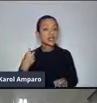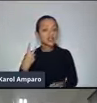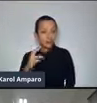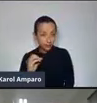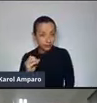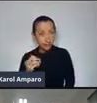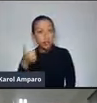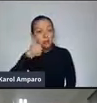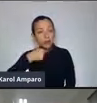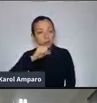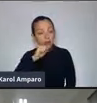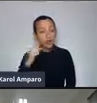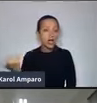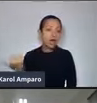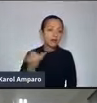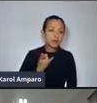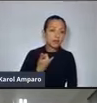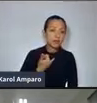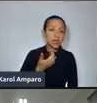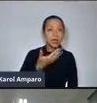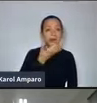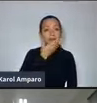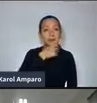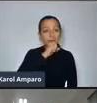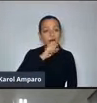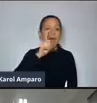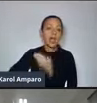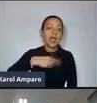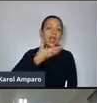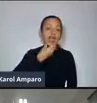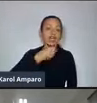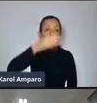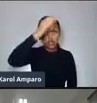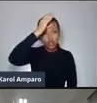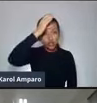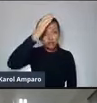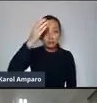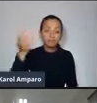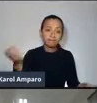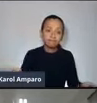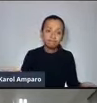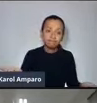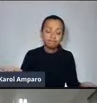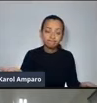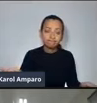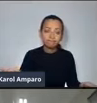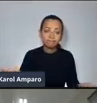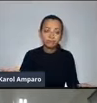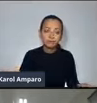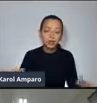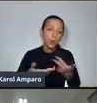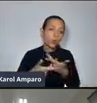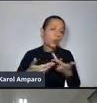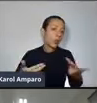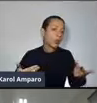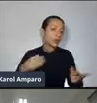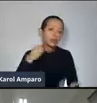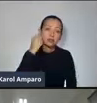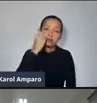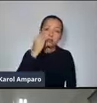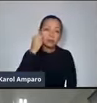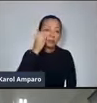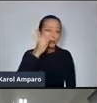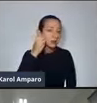pela minha mãe que o meu pai era o meu tio. Vocês estão entendendo o que eu estou dizendo? Coisas da vida que